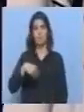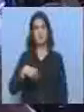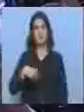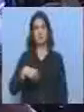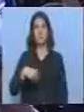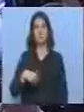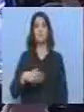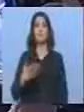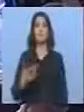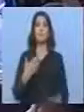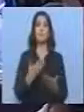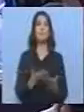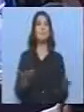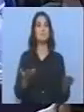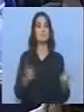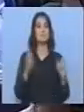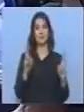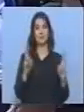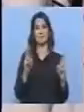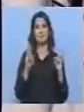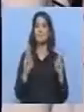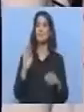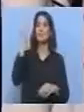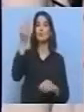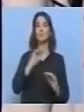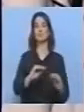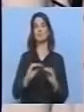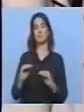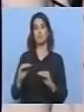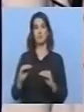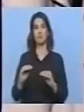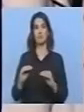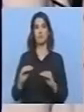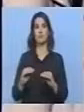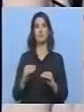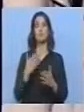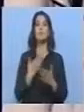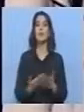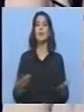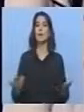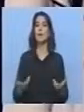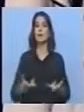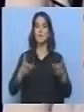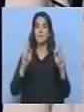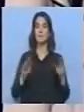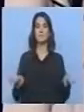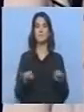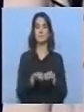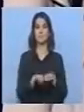essa é de esperança. Esperança no futuro da educação como penhor de liberdade, de